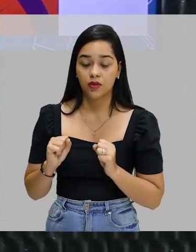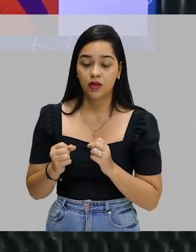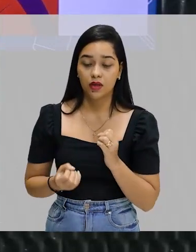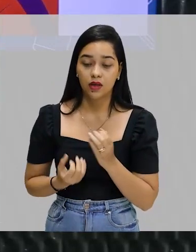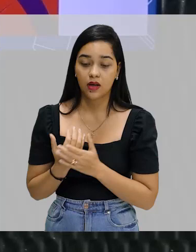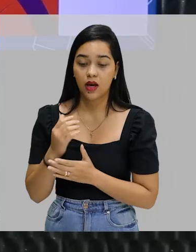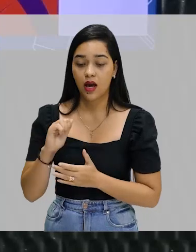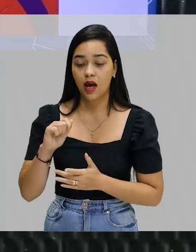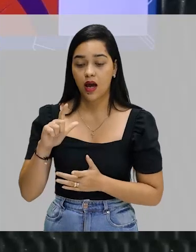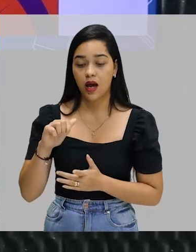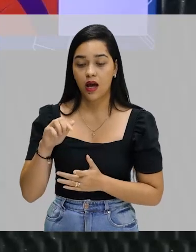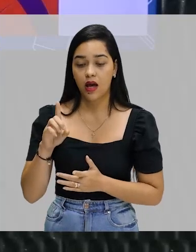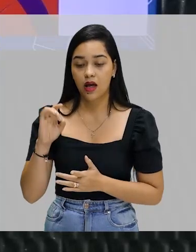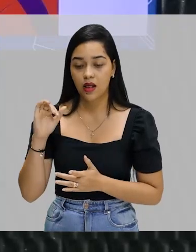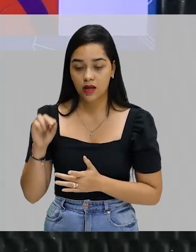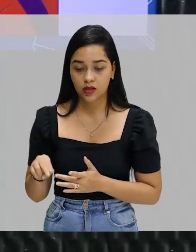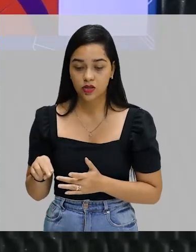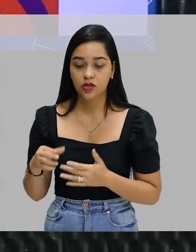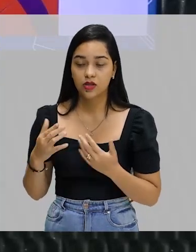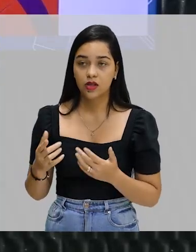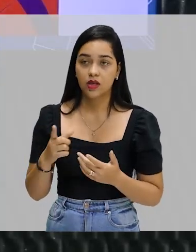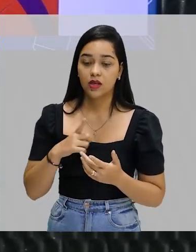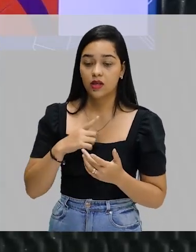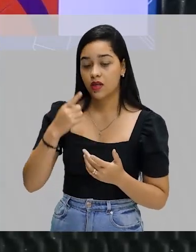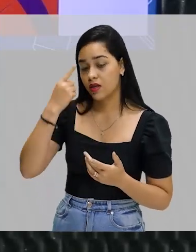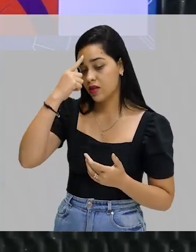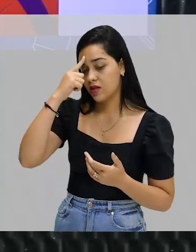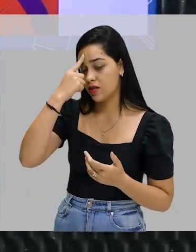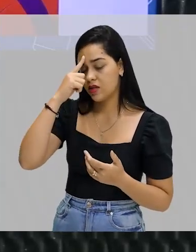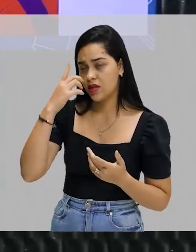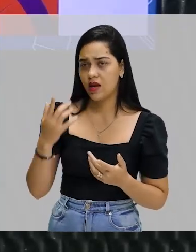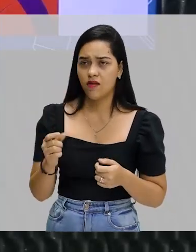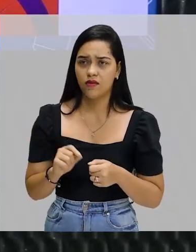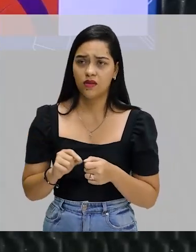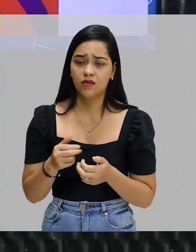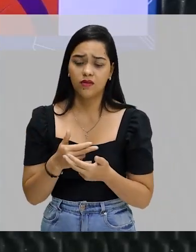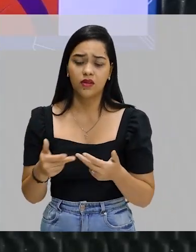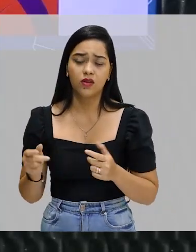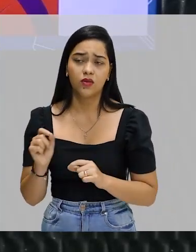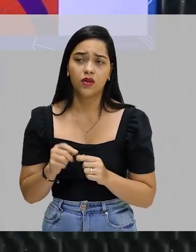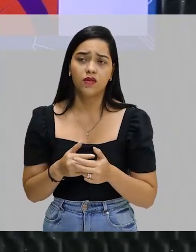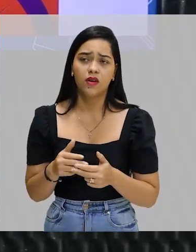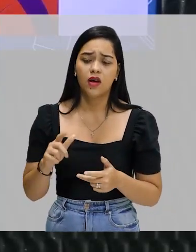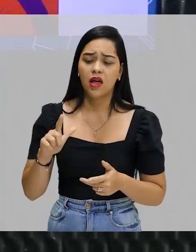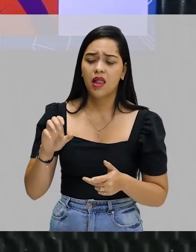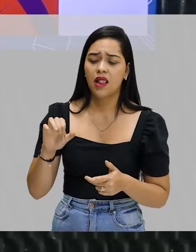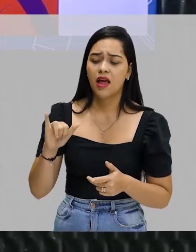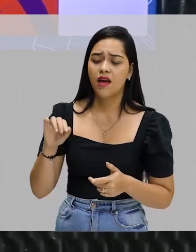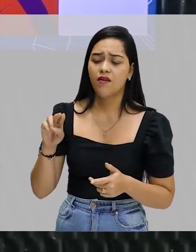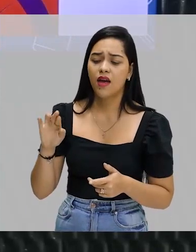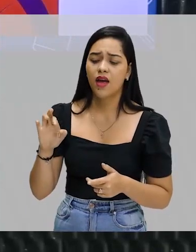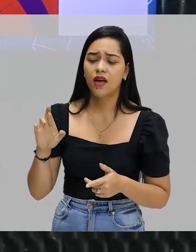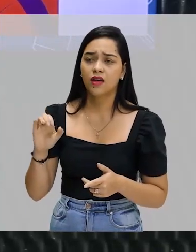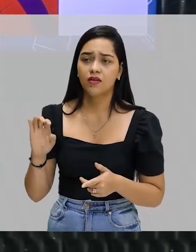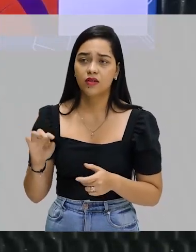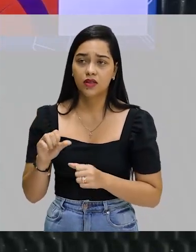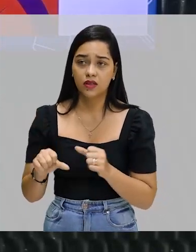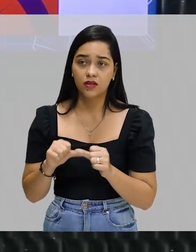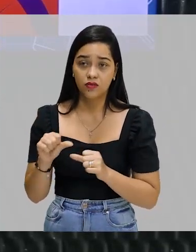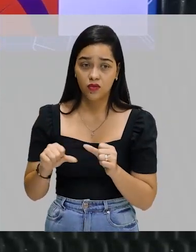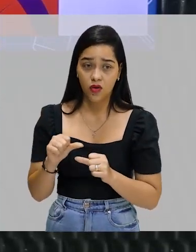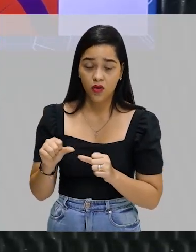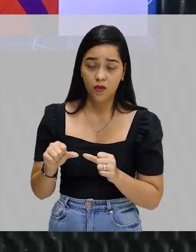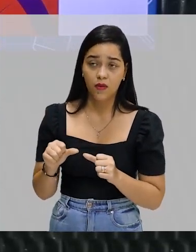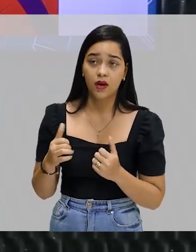do personagem Aladdin, que é um personagem indiano. Aí fizeram um live action. Alguém me perguntou, professor, o que é um live action? É quando você transforma um desenho animado,